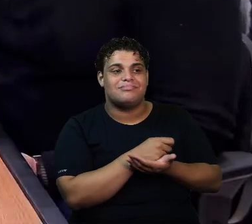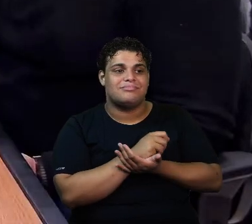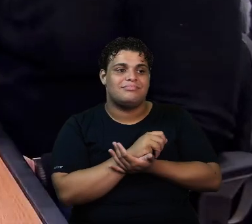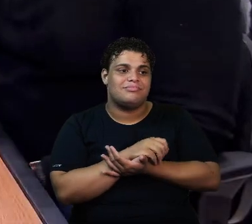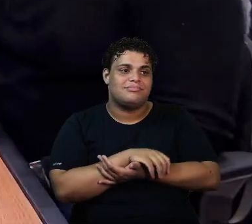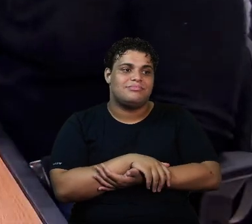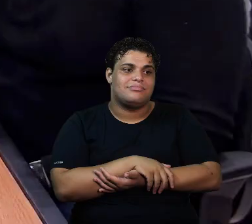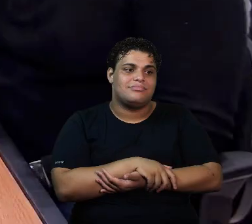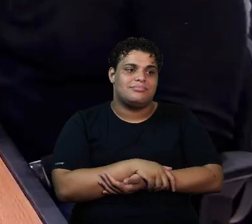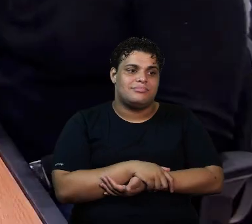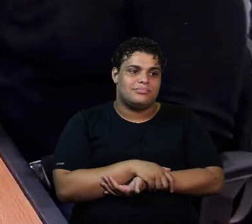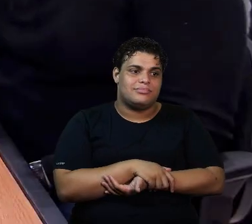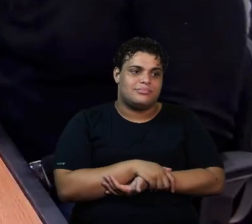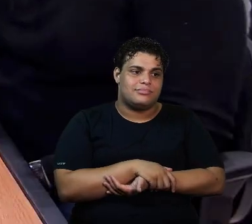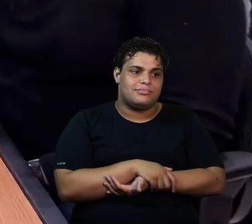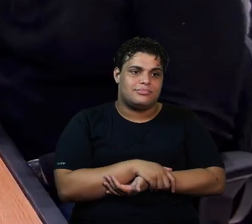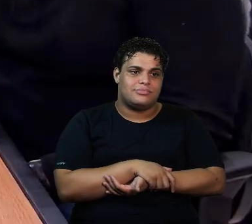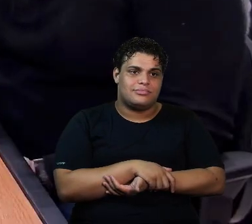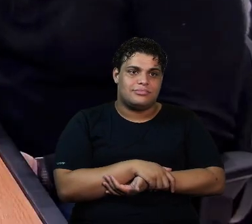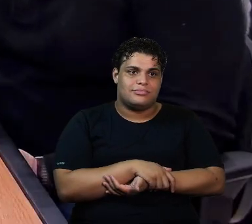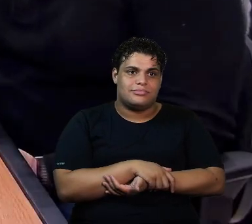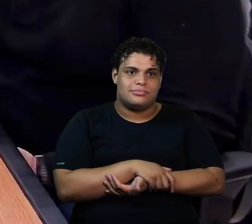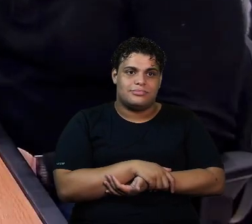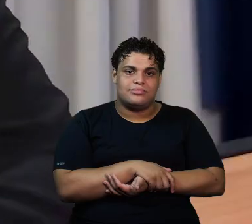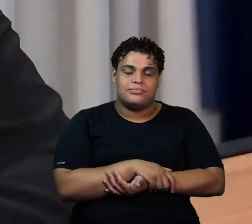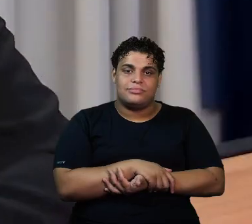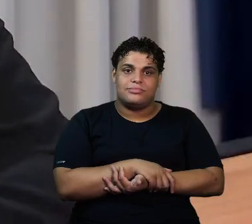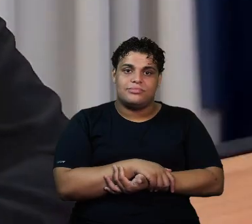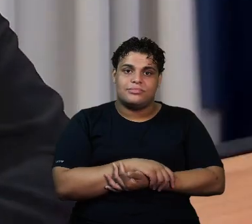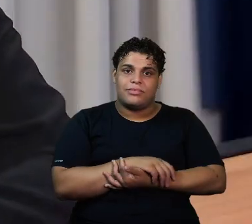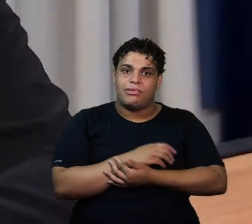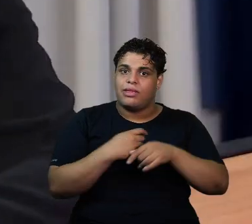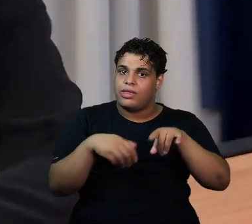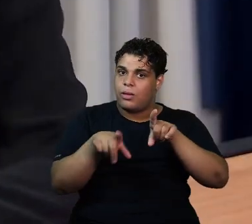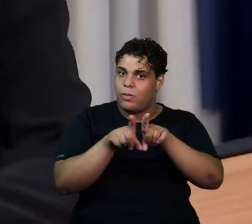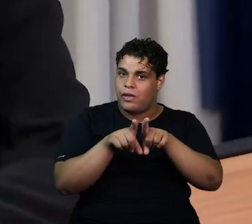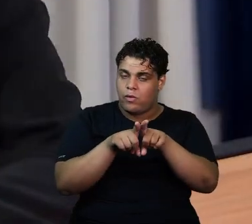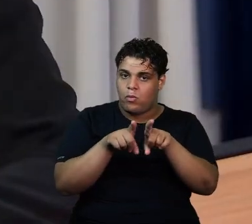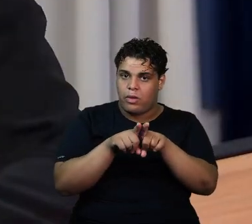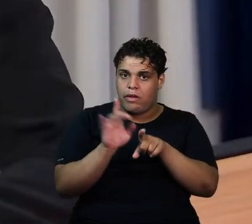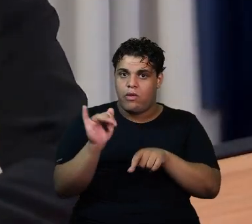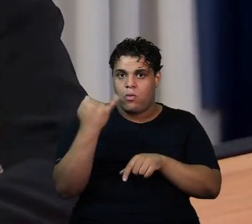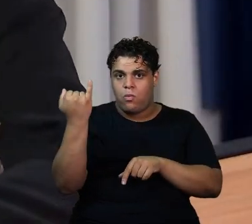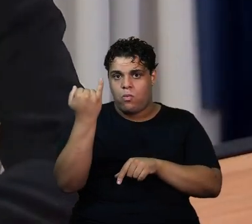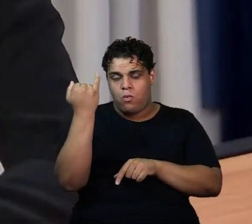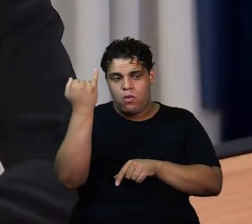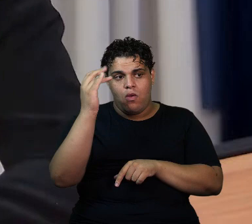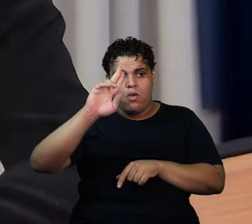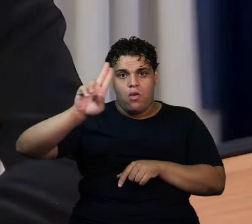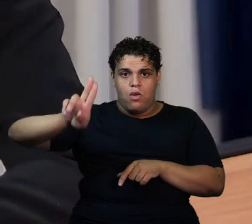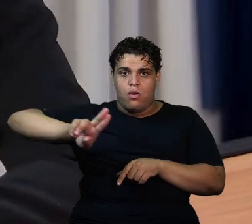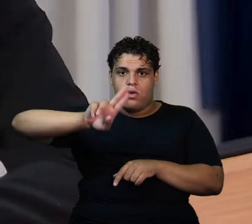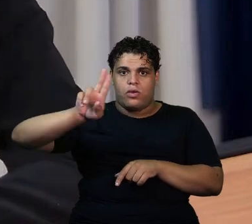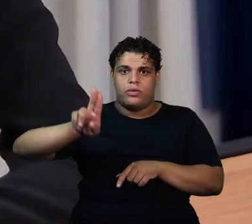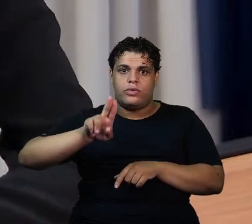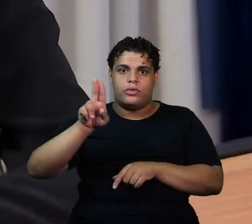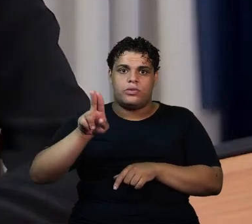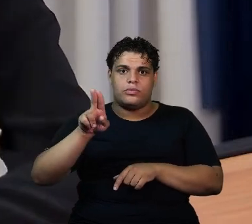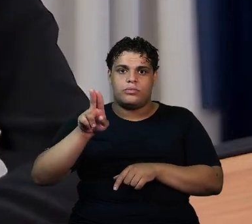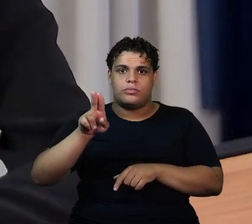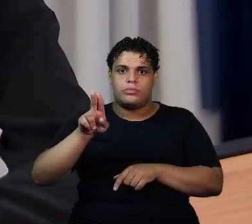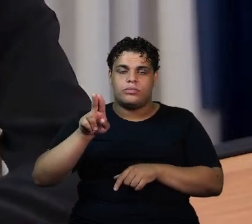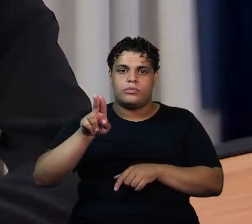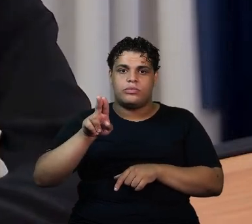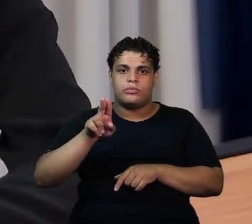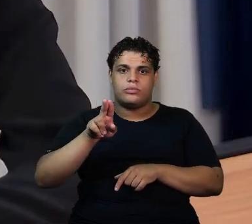Uma É uma questão realidade. também. É uma realidade. Uma questão importante também é sobre o uso até dos protetores